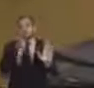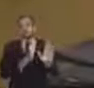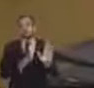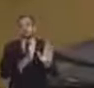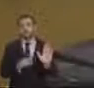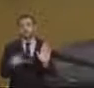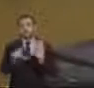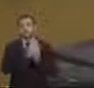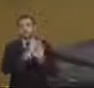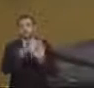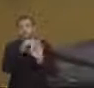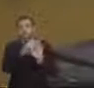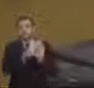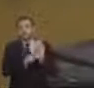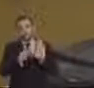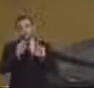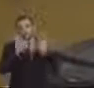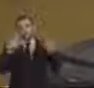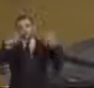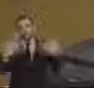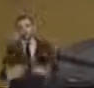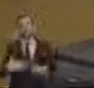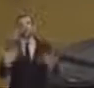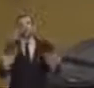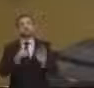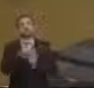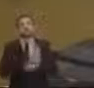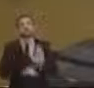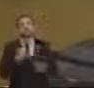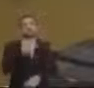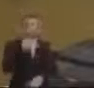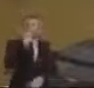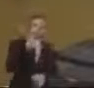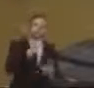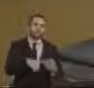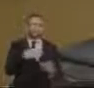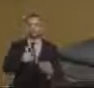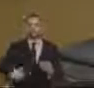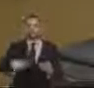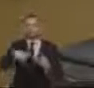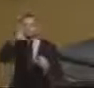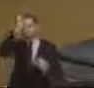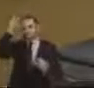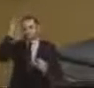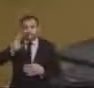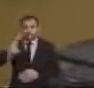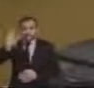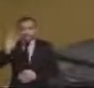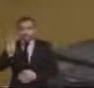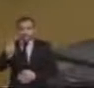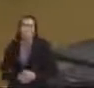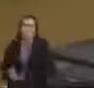as prerrogativas de deputados, de governadores, de prefeito, de autoridades públicas, elas têm que